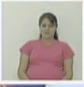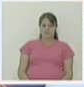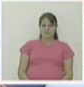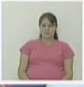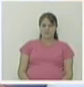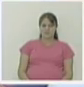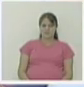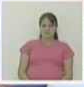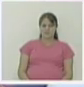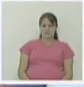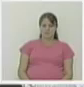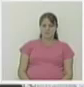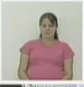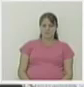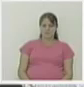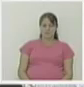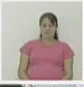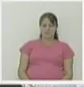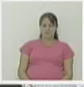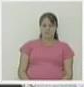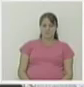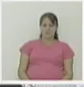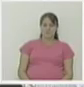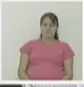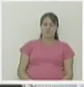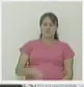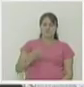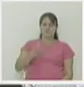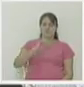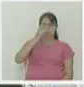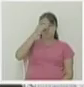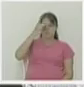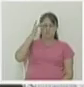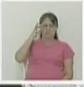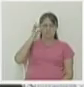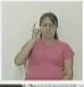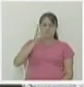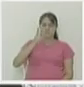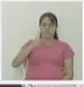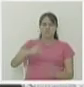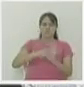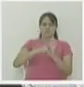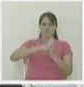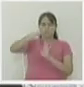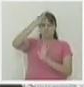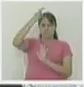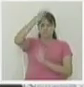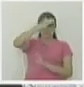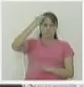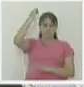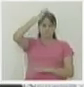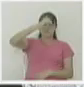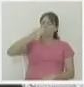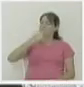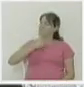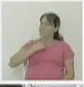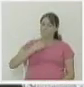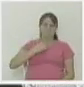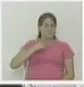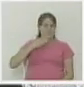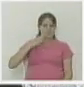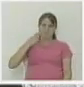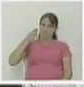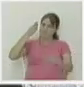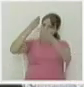E continua: se alguém não nascer da água e do Espírito Santo, não poderá entrar no reino